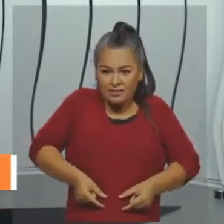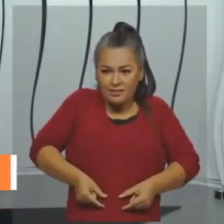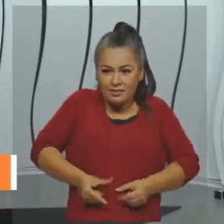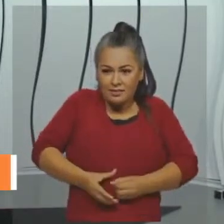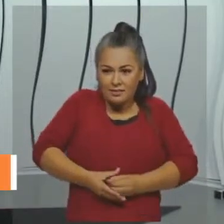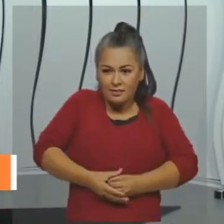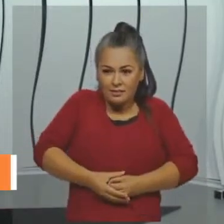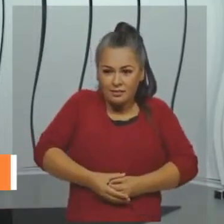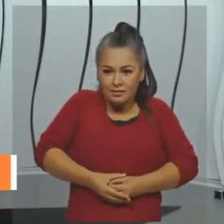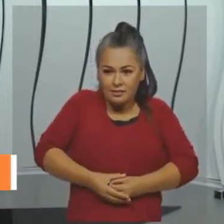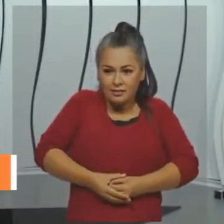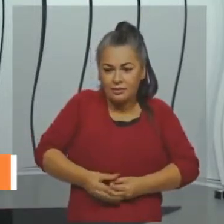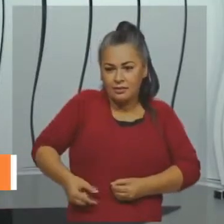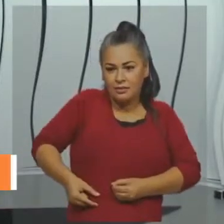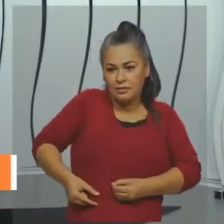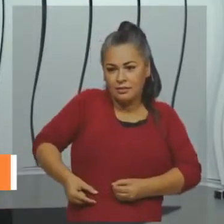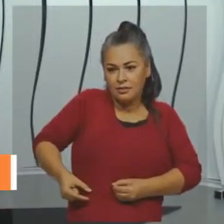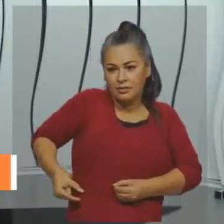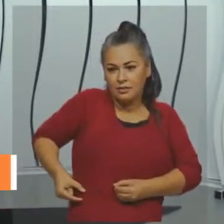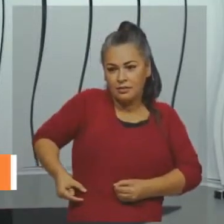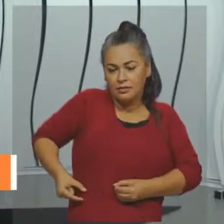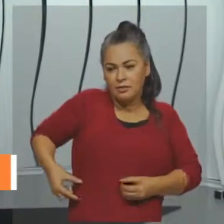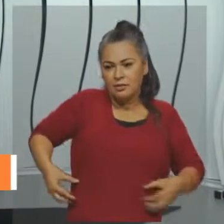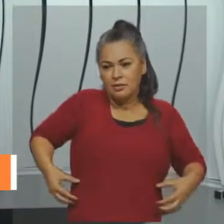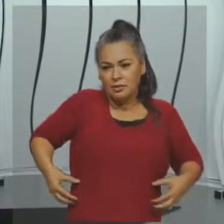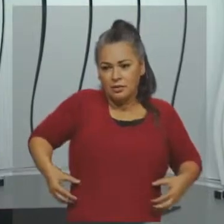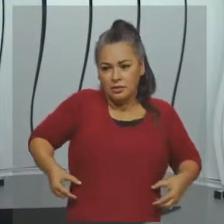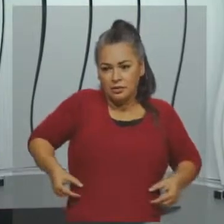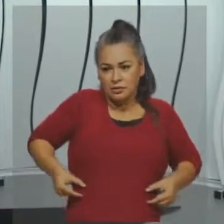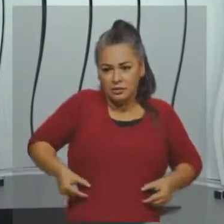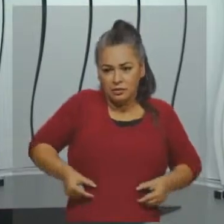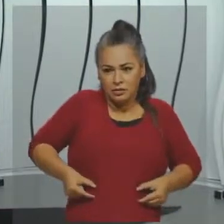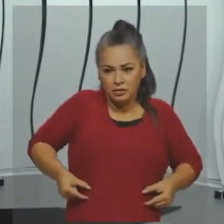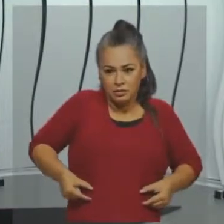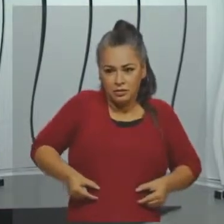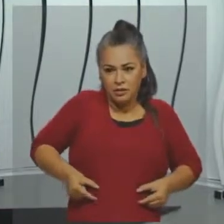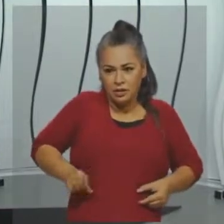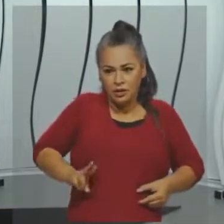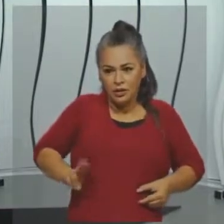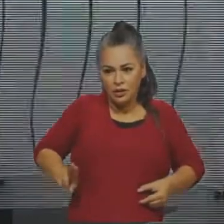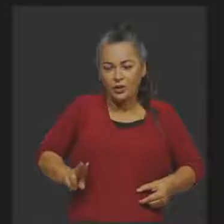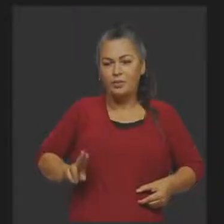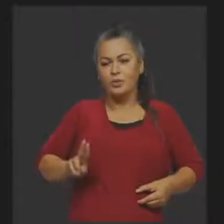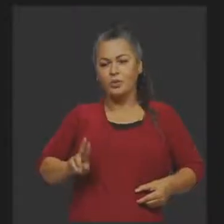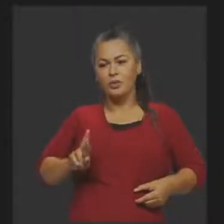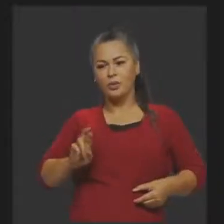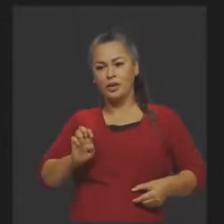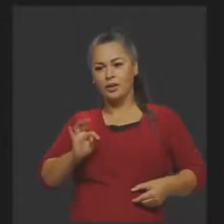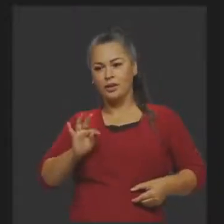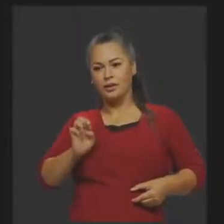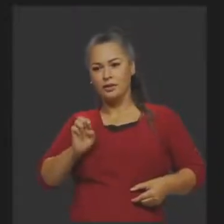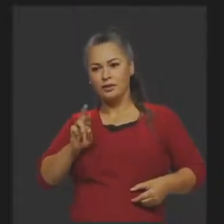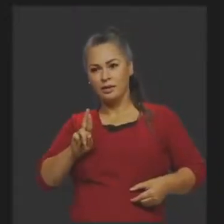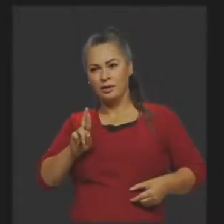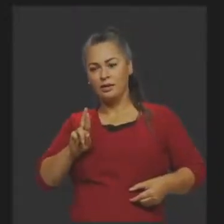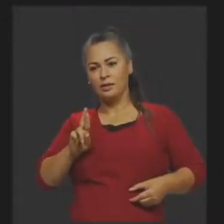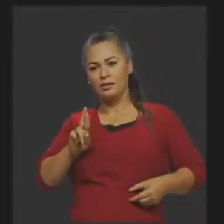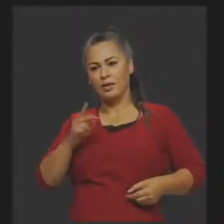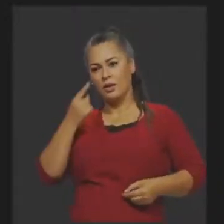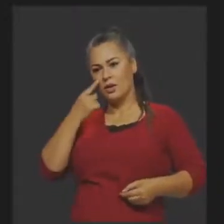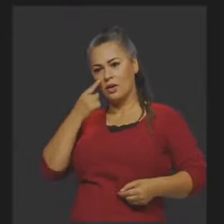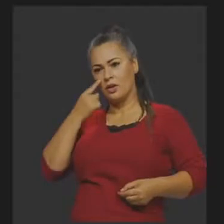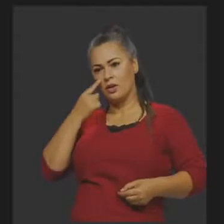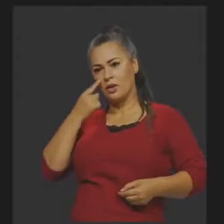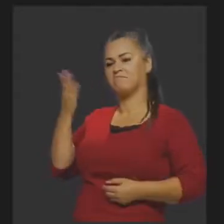os ureteres. Vamos ver aqui os ureteres. Aqui, mais uma vez, agora eu tirei um pouquinho do tanto